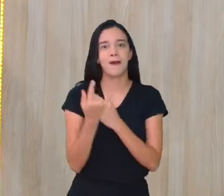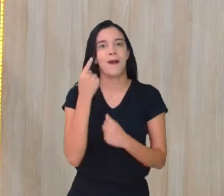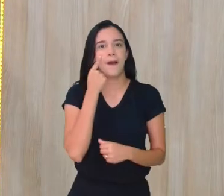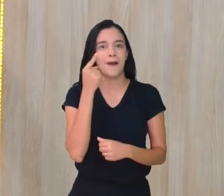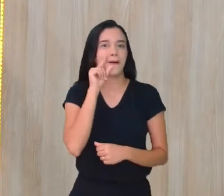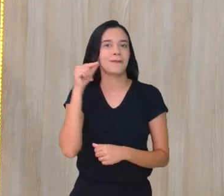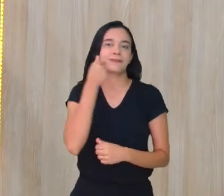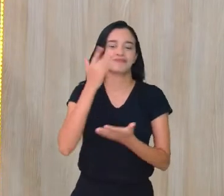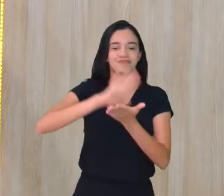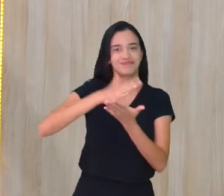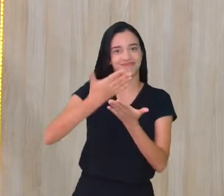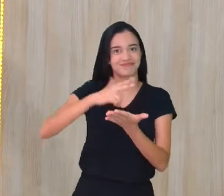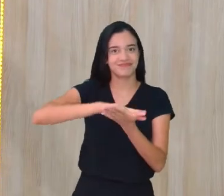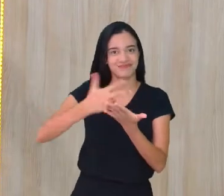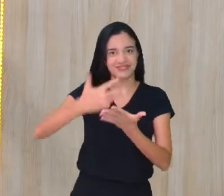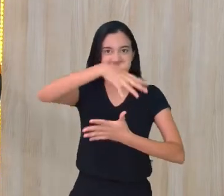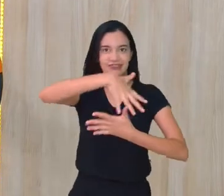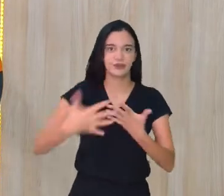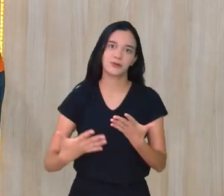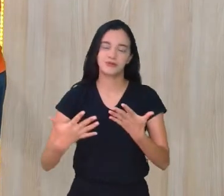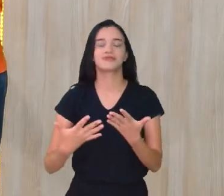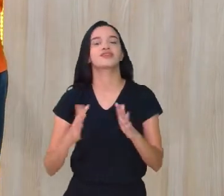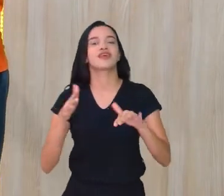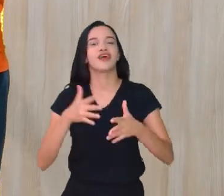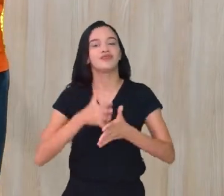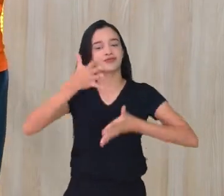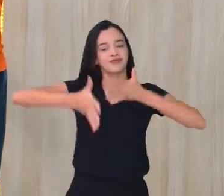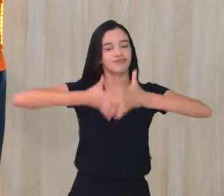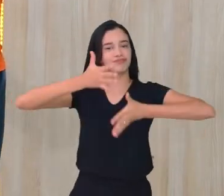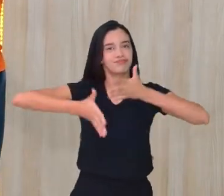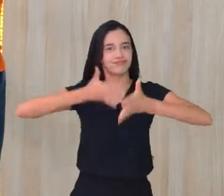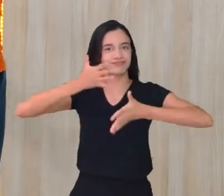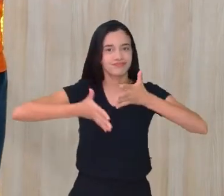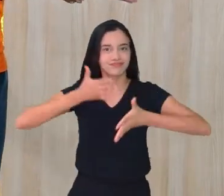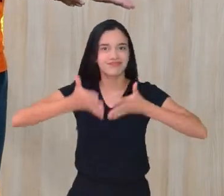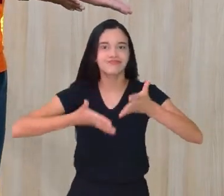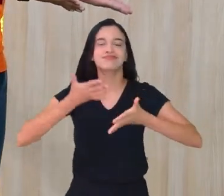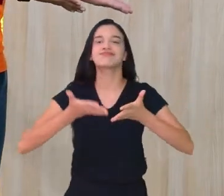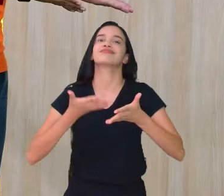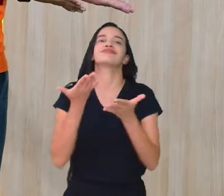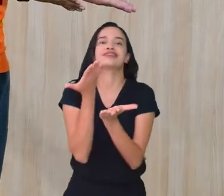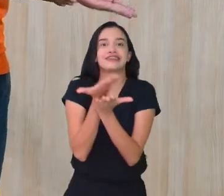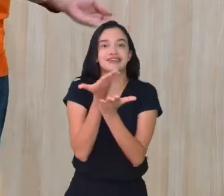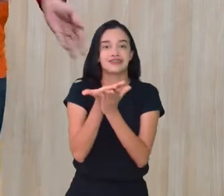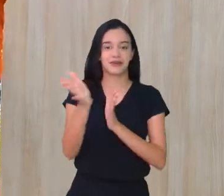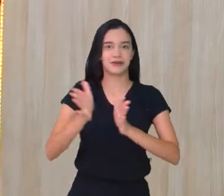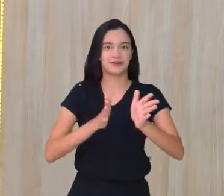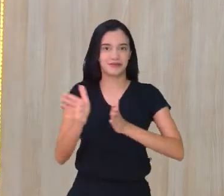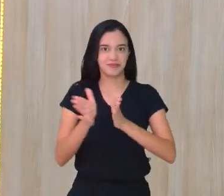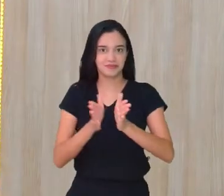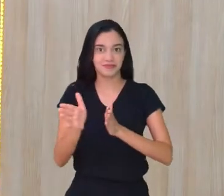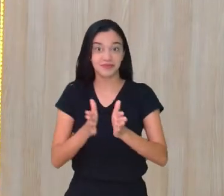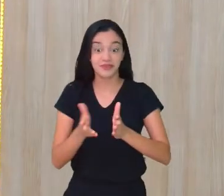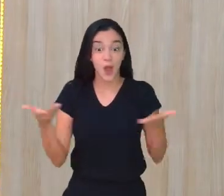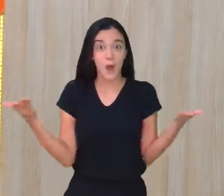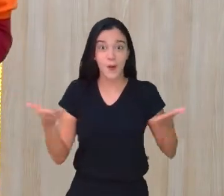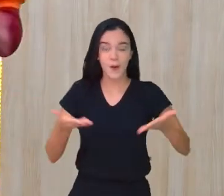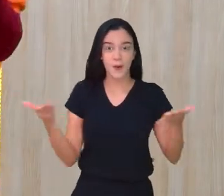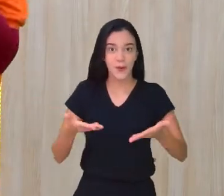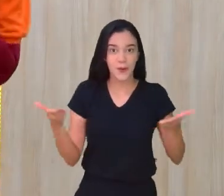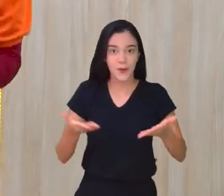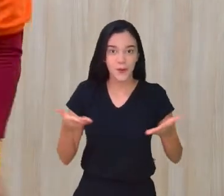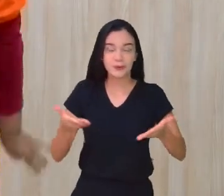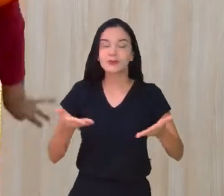aqui fazendo a interpretação de Libras da nossa aula, deixando ela mais acessível. Hoje